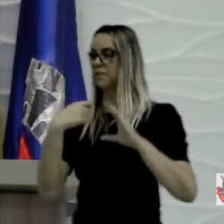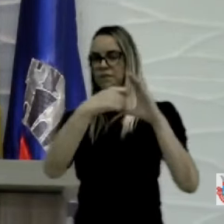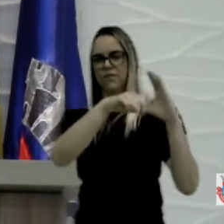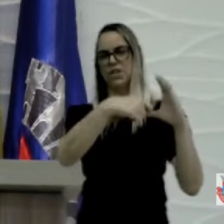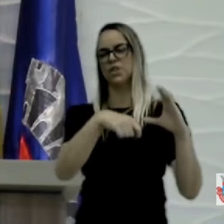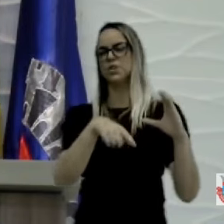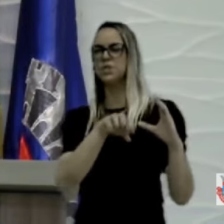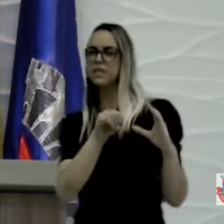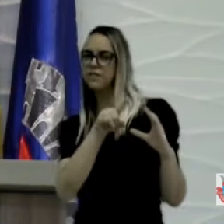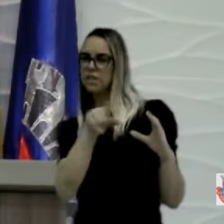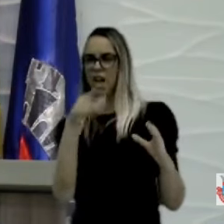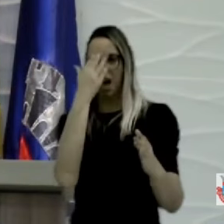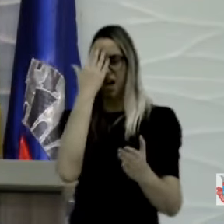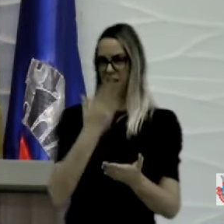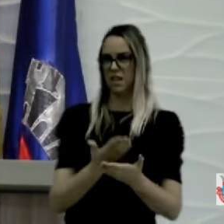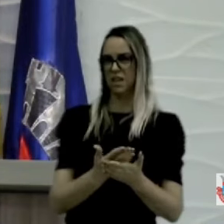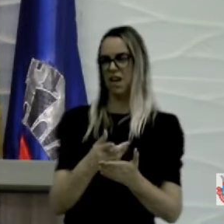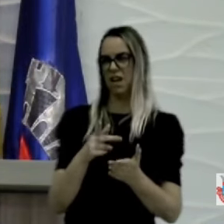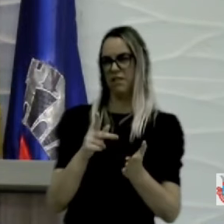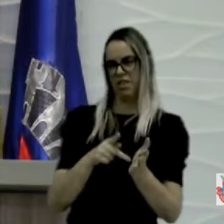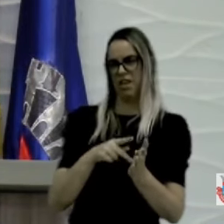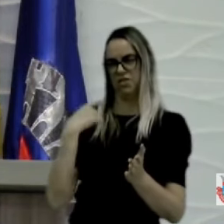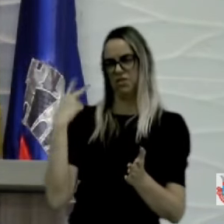merece a credibilidade.